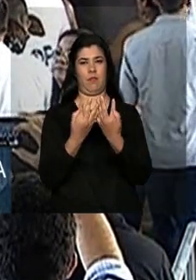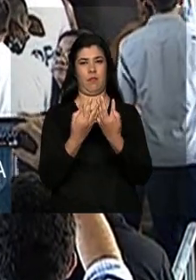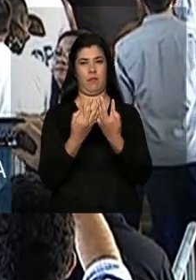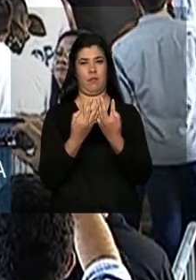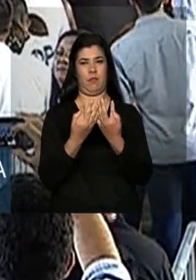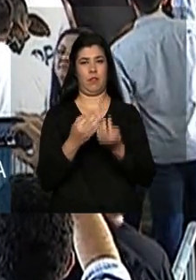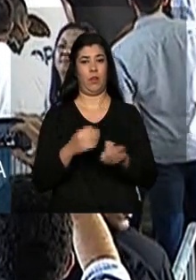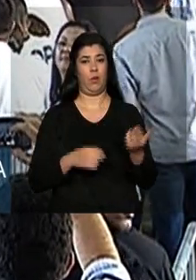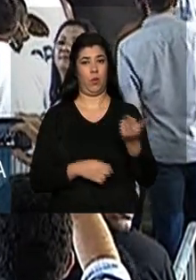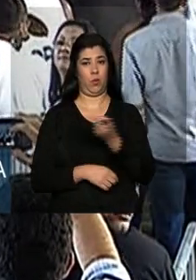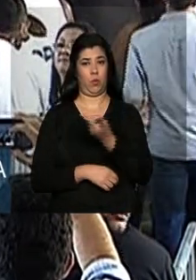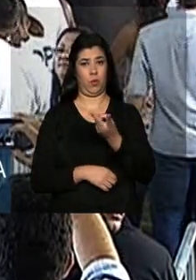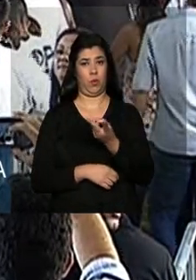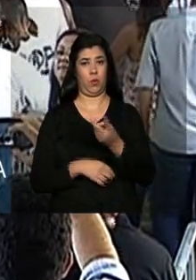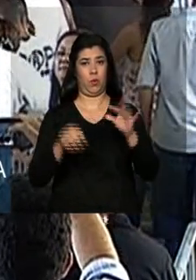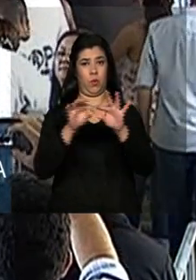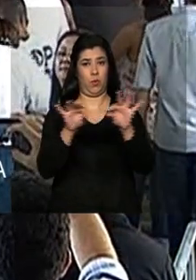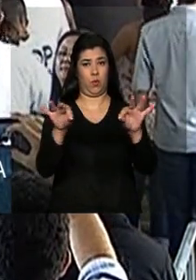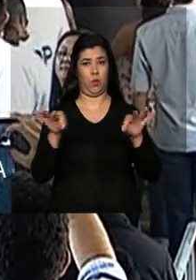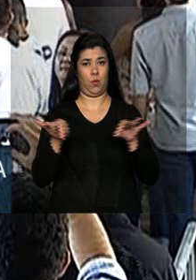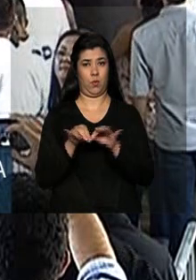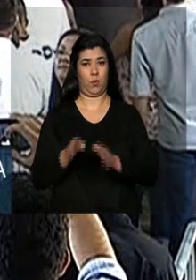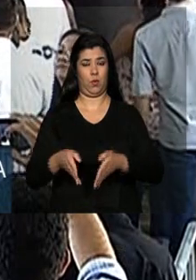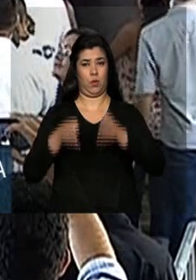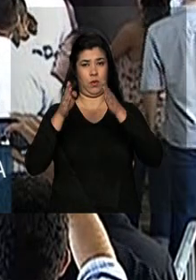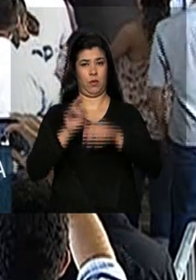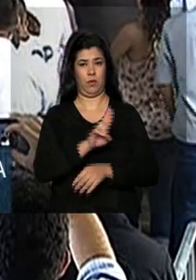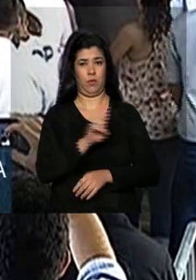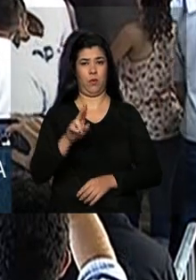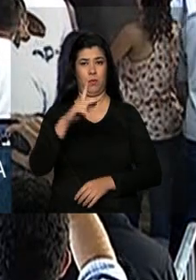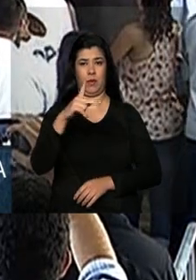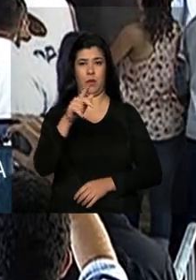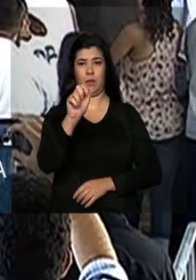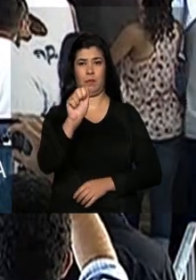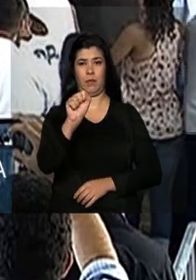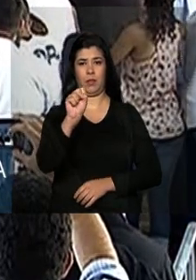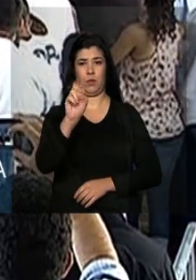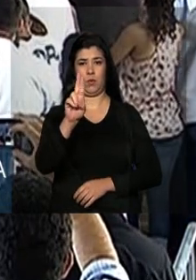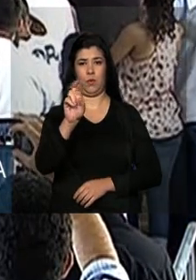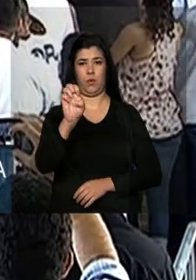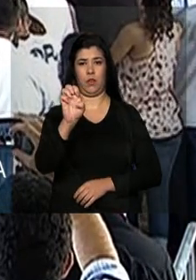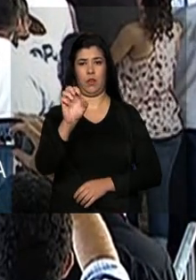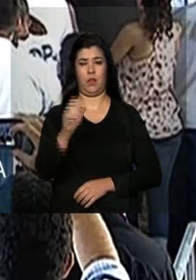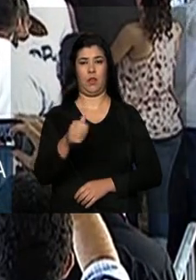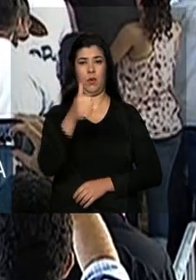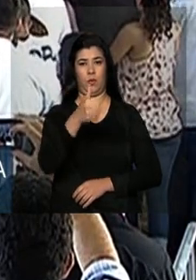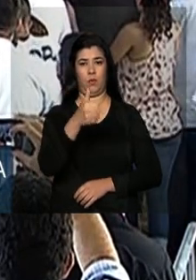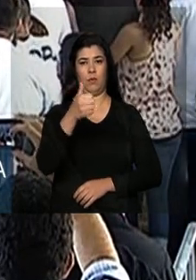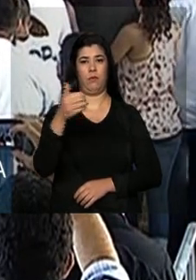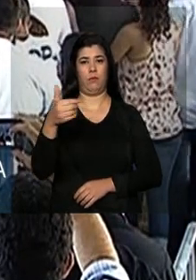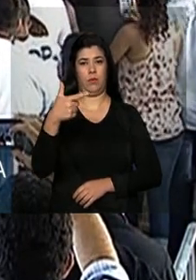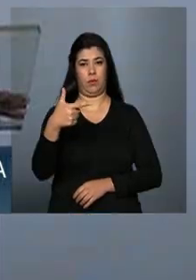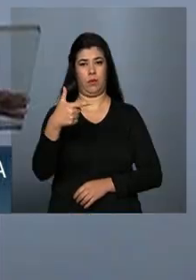dos dois residenciais, o Passoaré 1 e 2 e o Jardim das